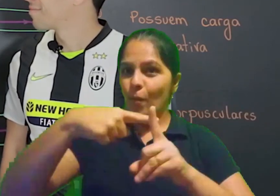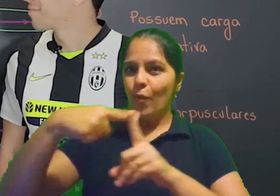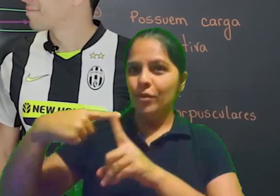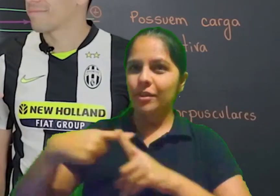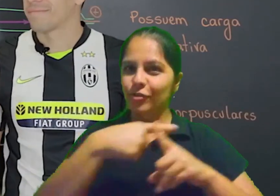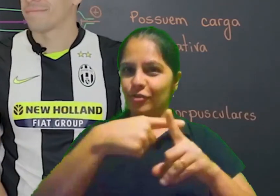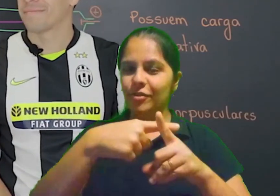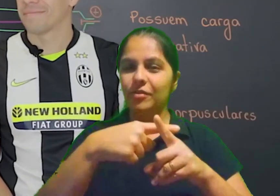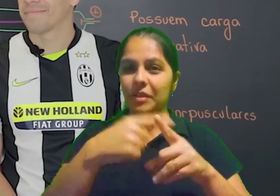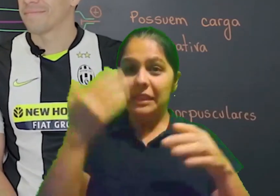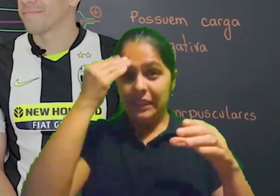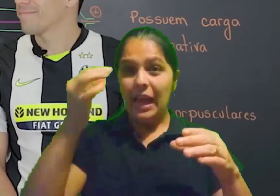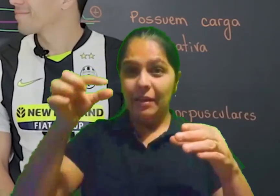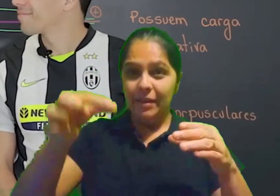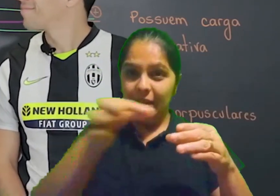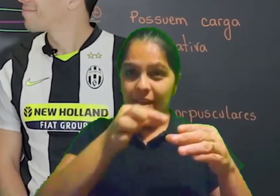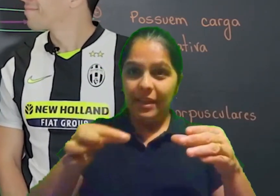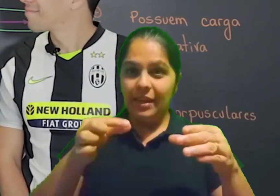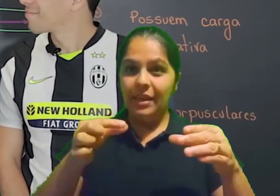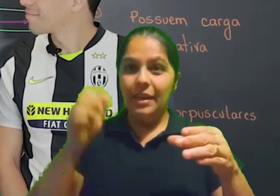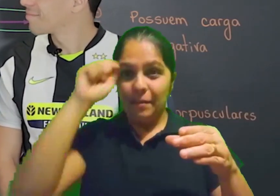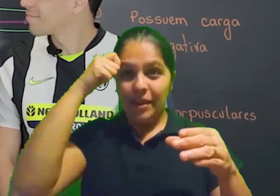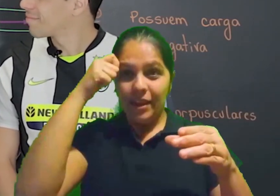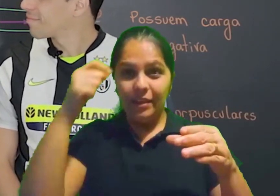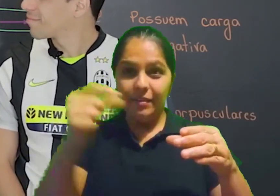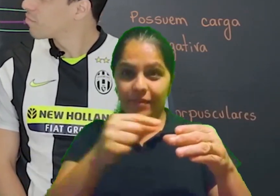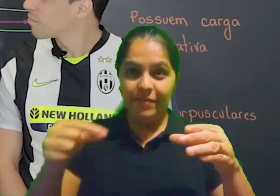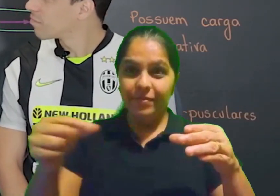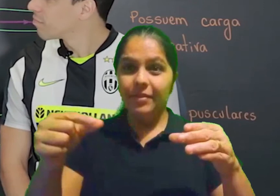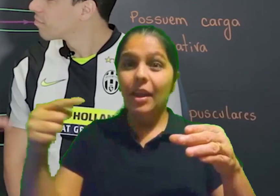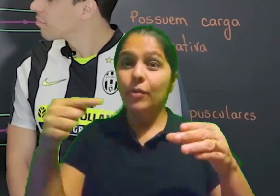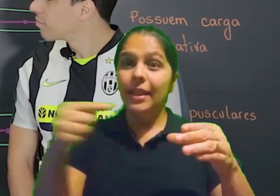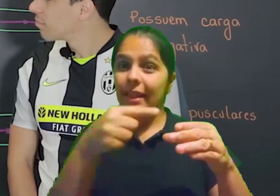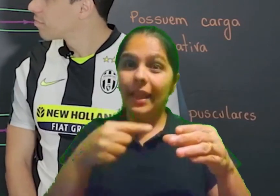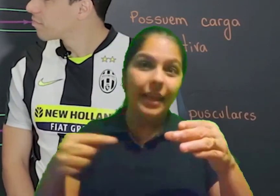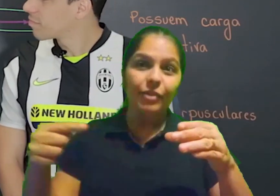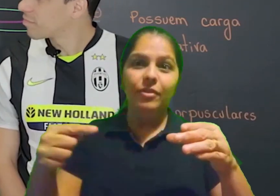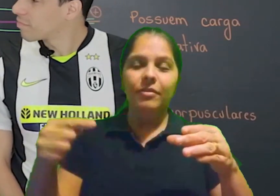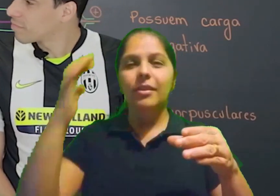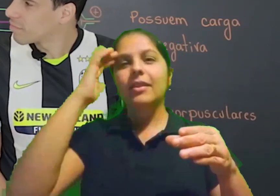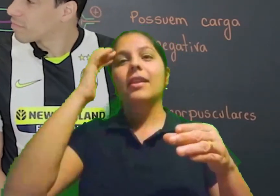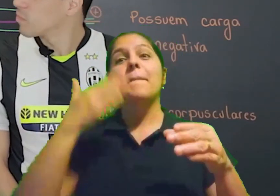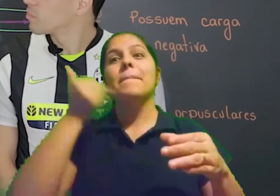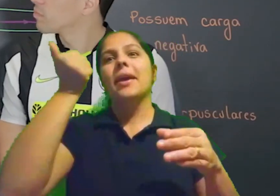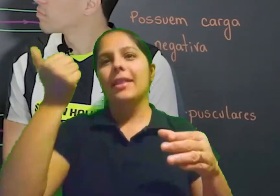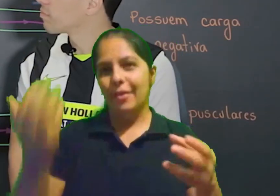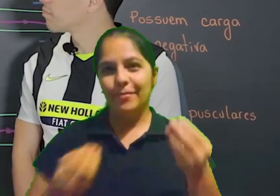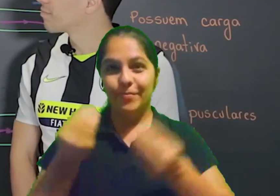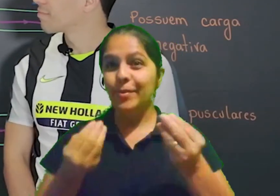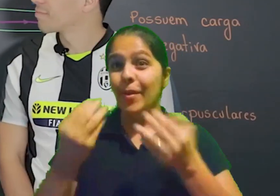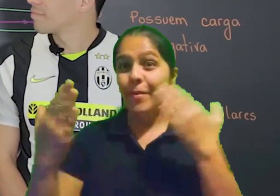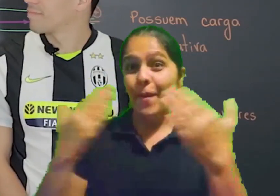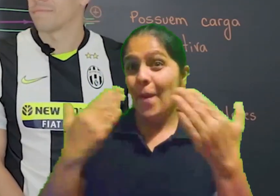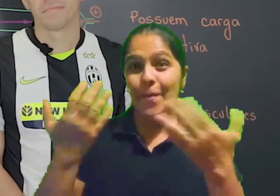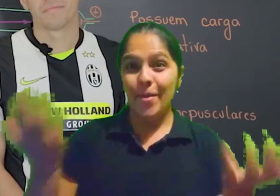as sementes incrustadas dentro da melancia seria a parte negativa. Isso ficaria mais fácil de você entender como se